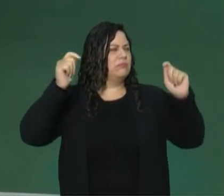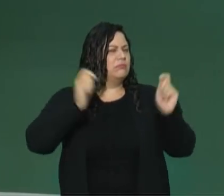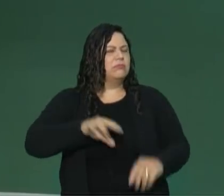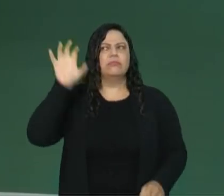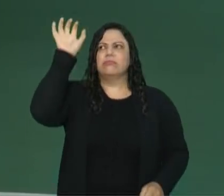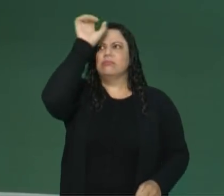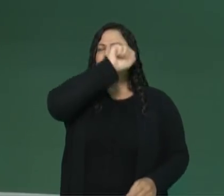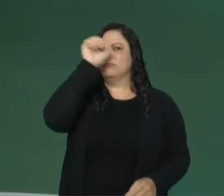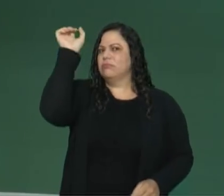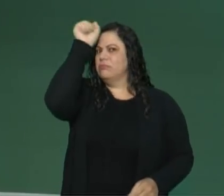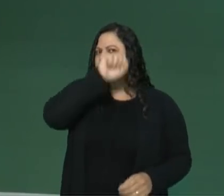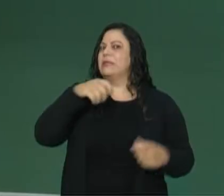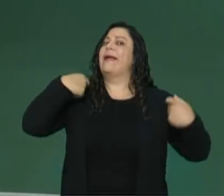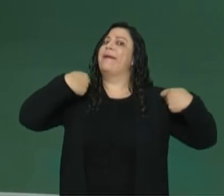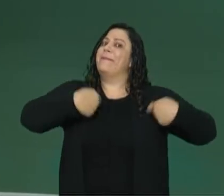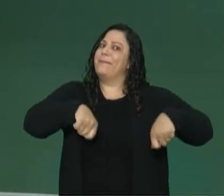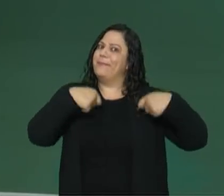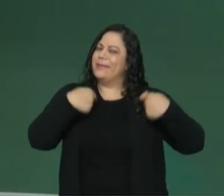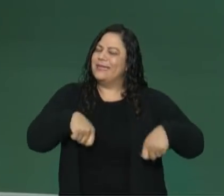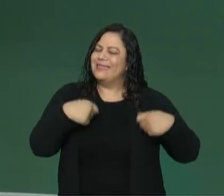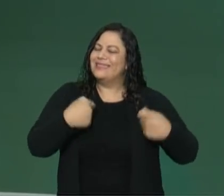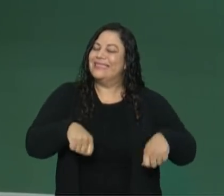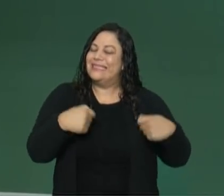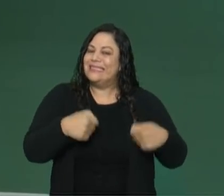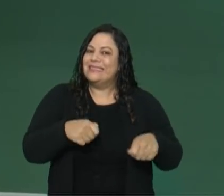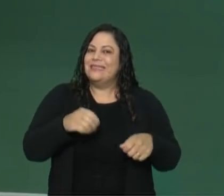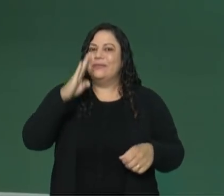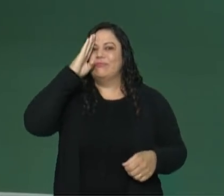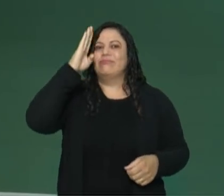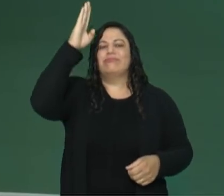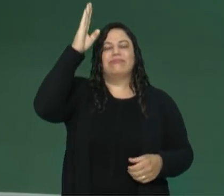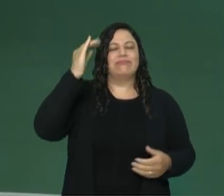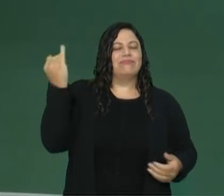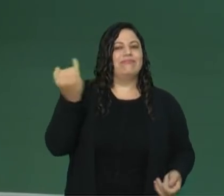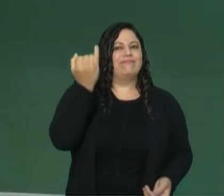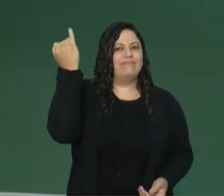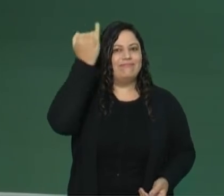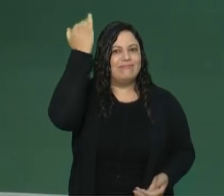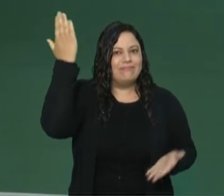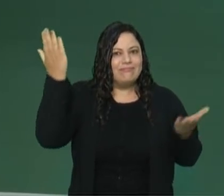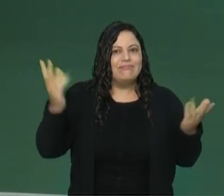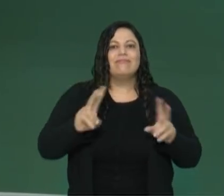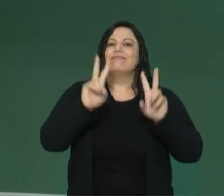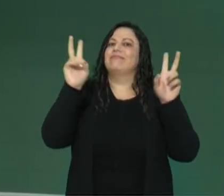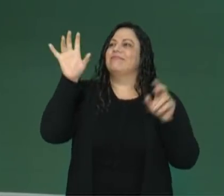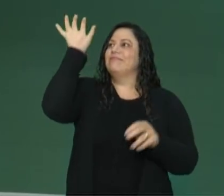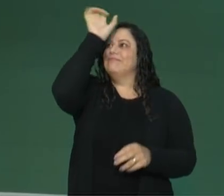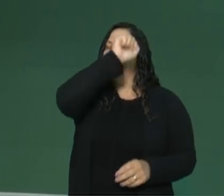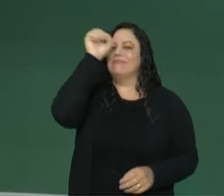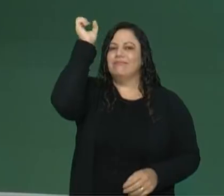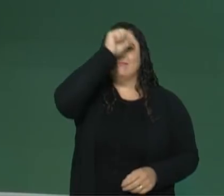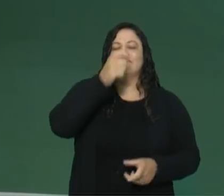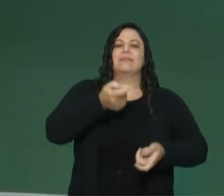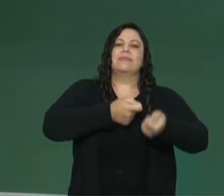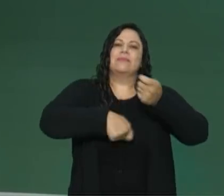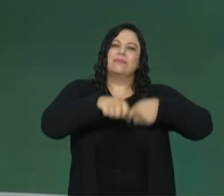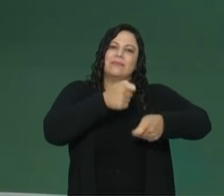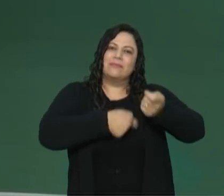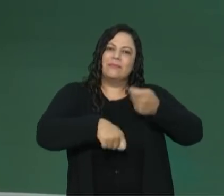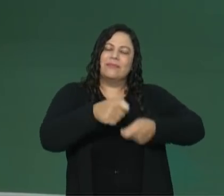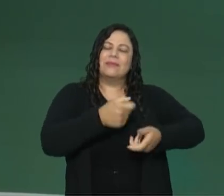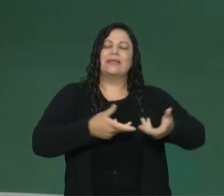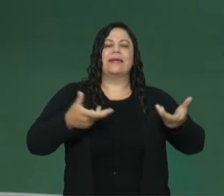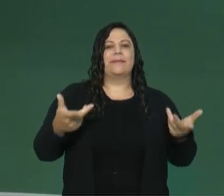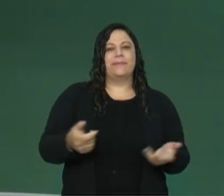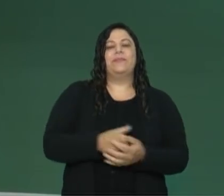ou melhor, que é necessário aprender sobre finanças, aprender